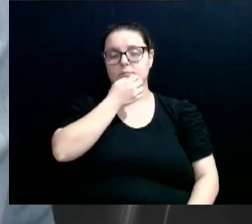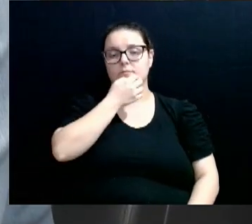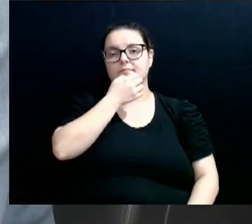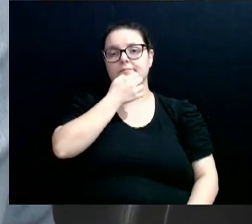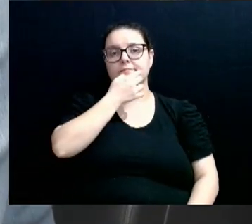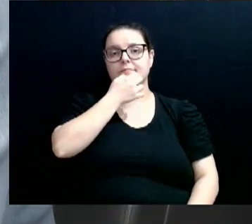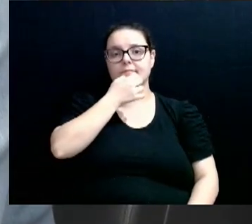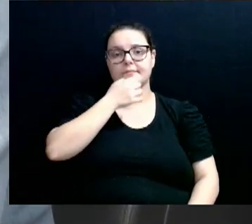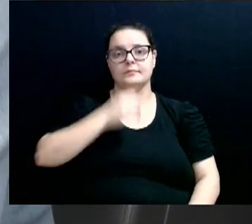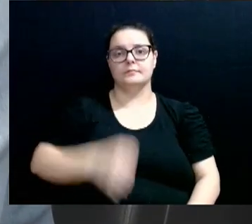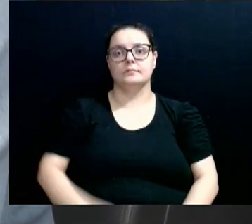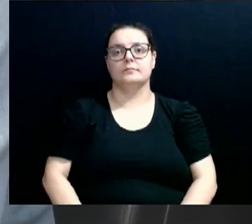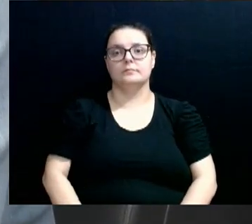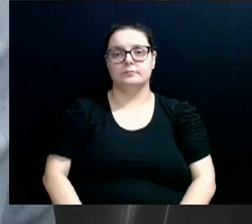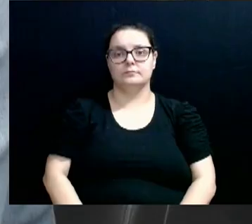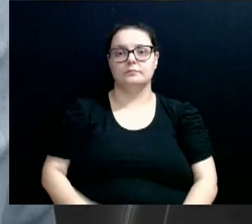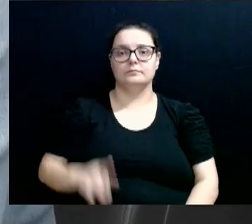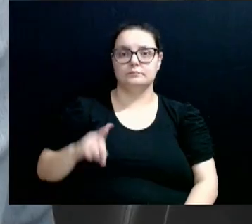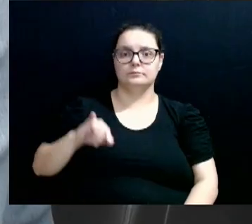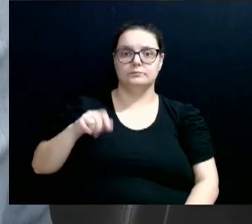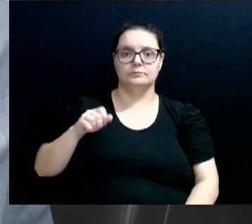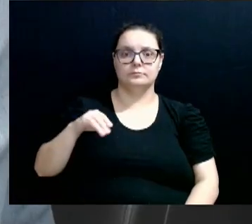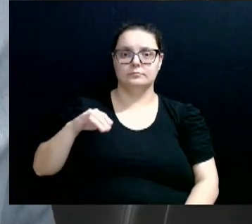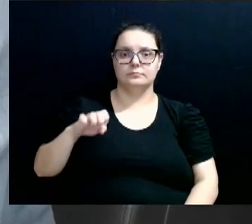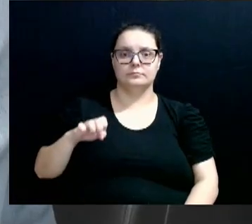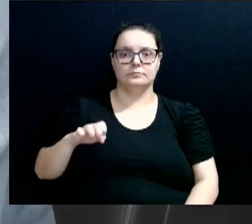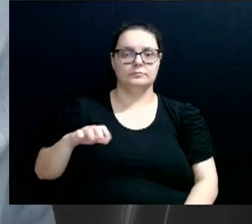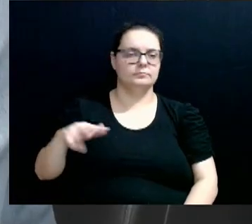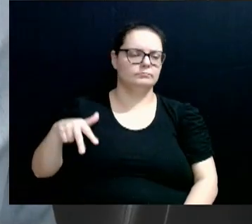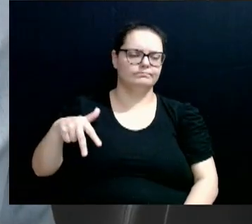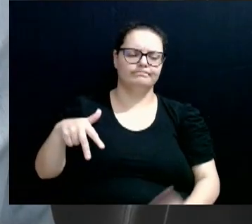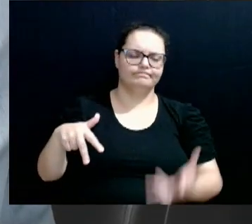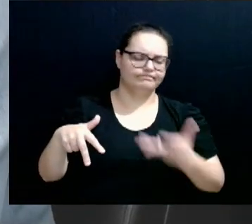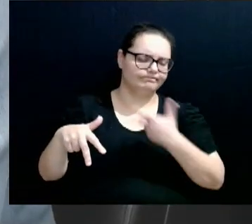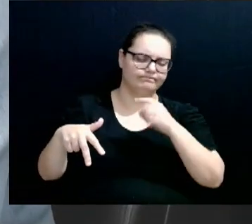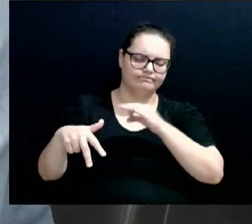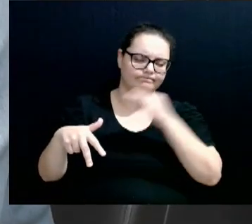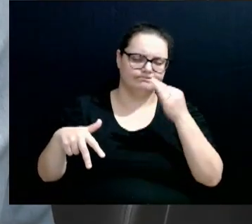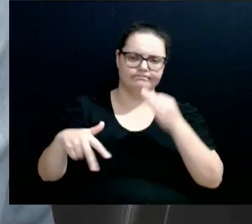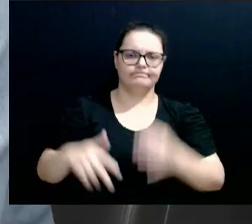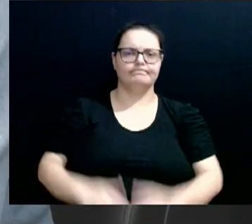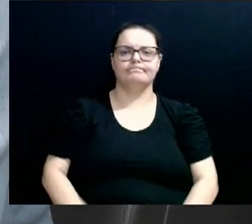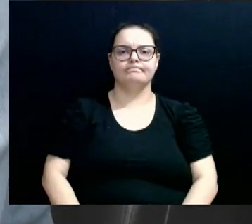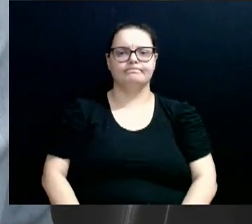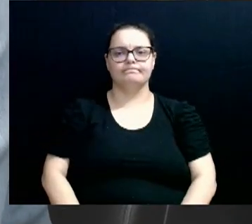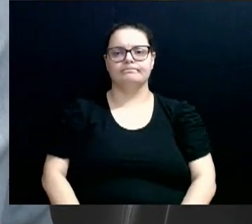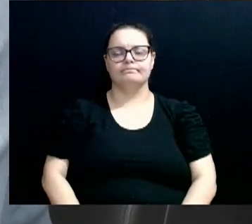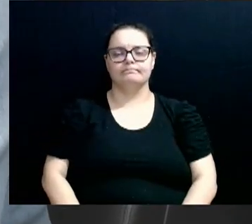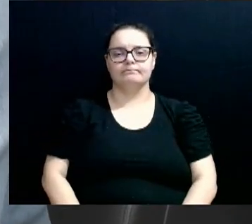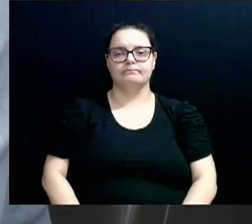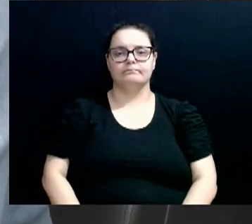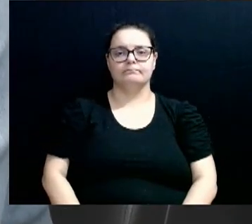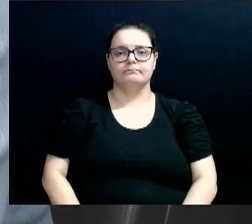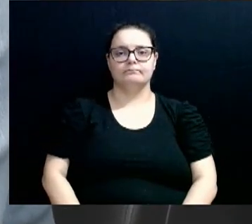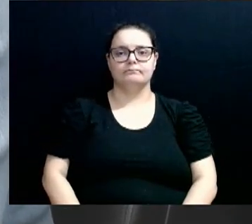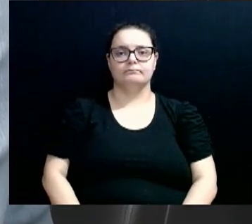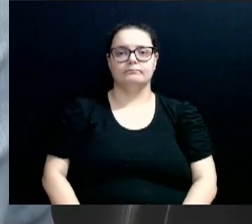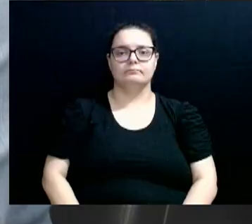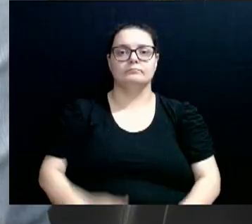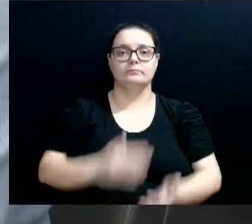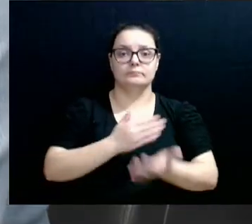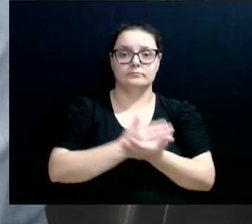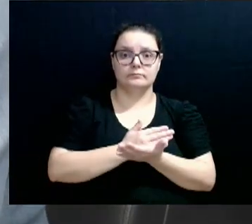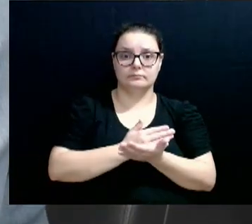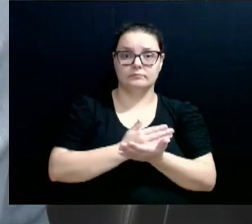de Jaime, né? Uma figura sensacional, que estava recém começando na profissão.